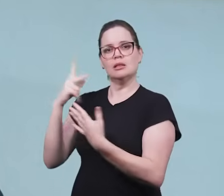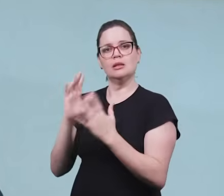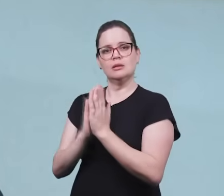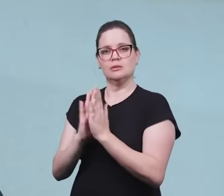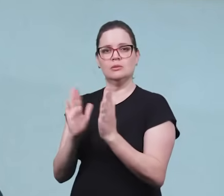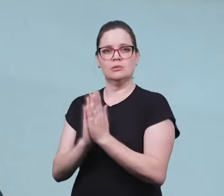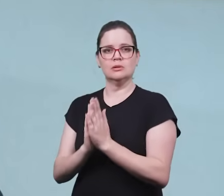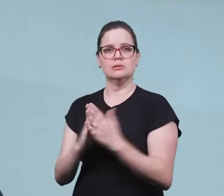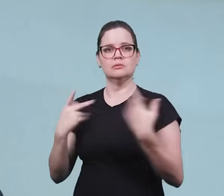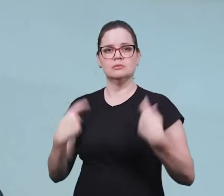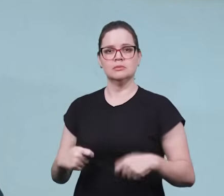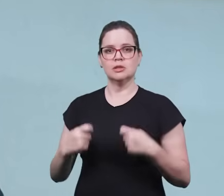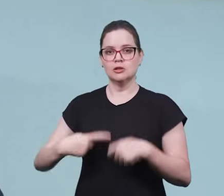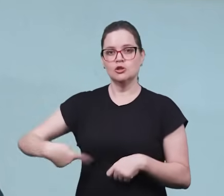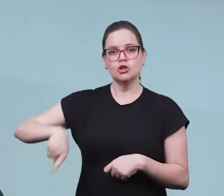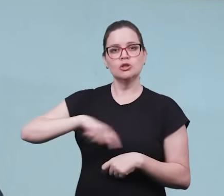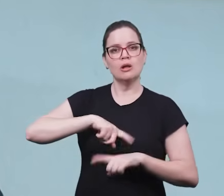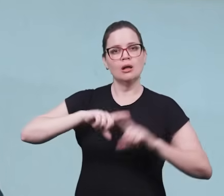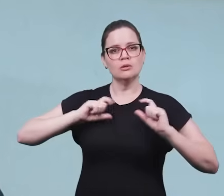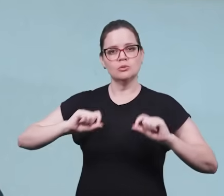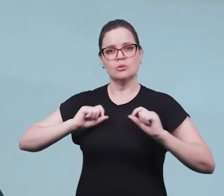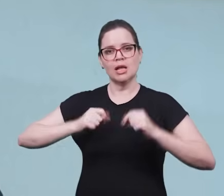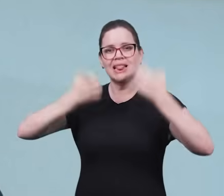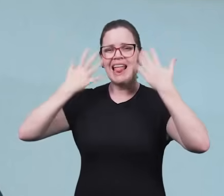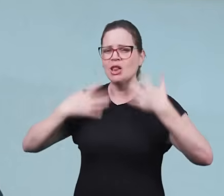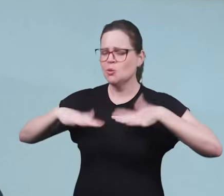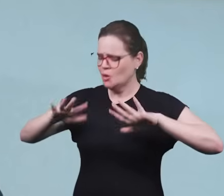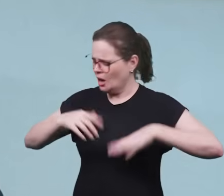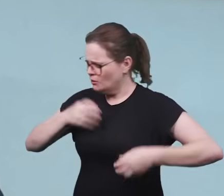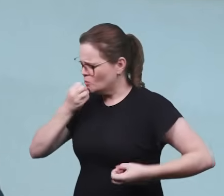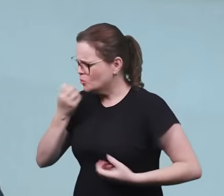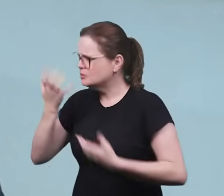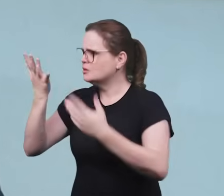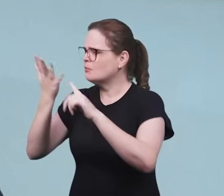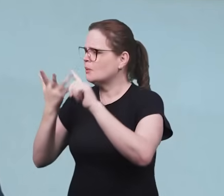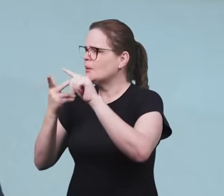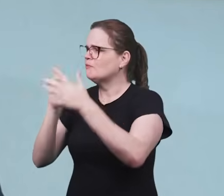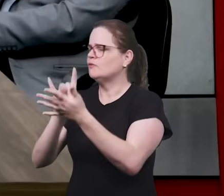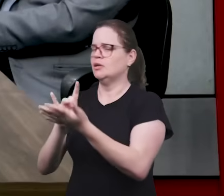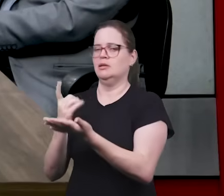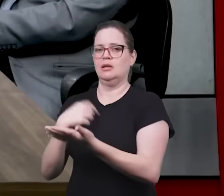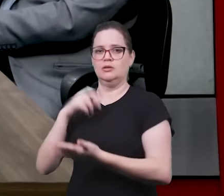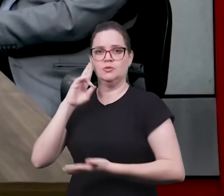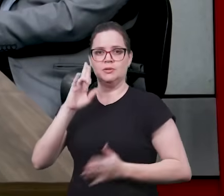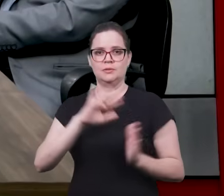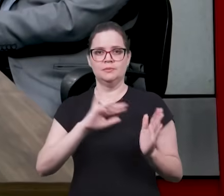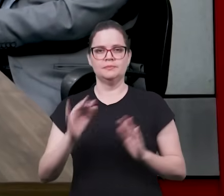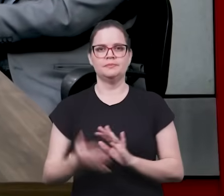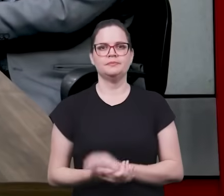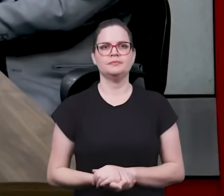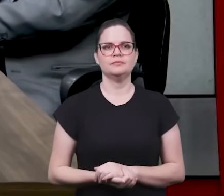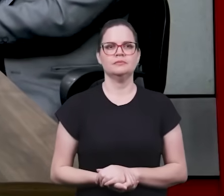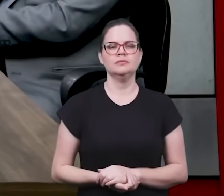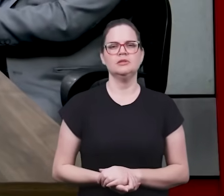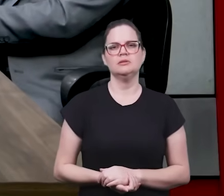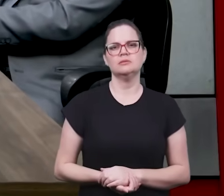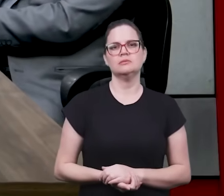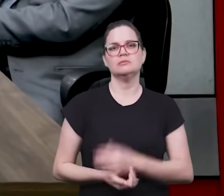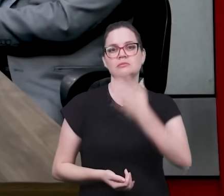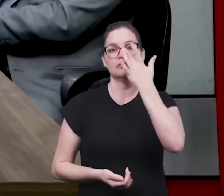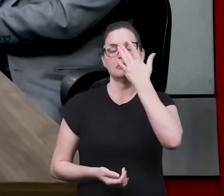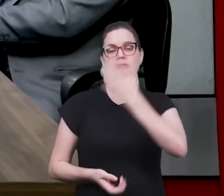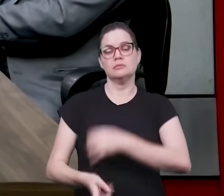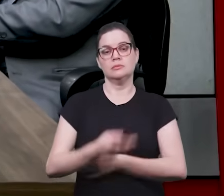dele em oração, nós possamos ser aquilo que nós somos, nós mesmos. Muito bom. Pastor Ronieli, é importante